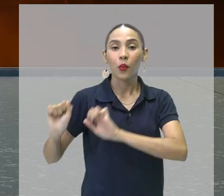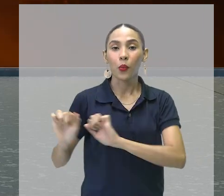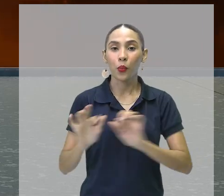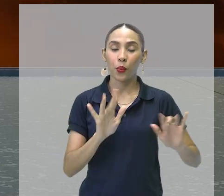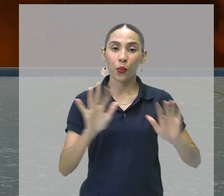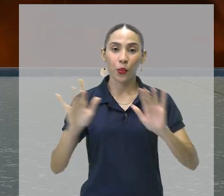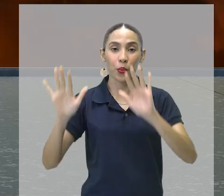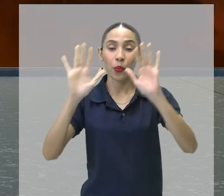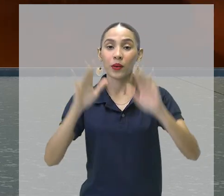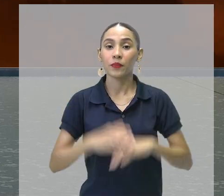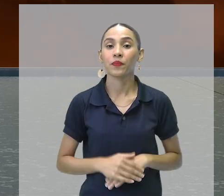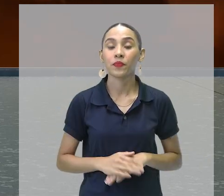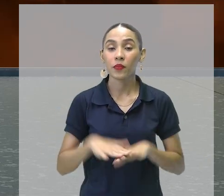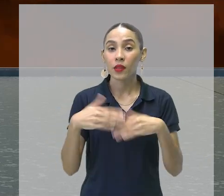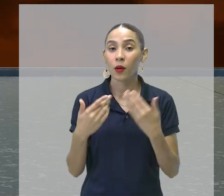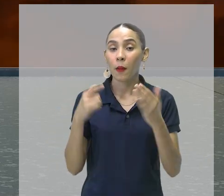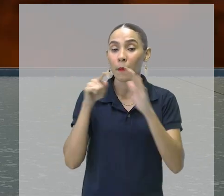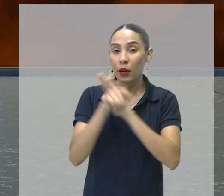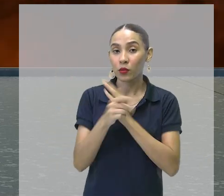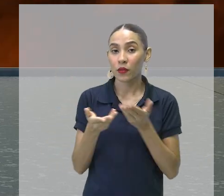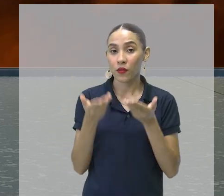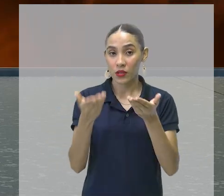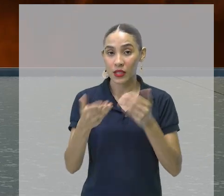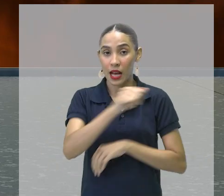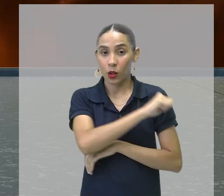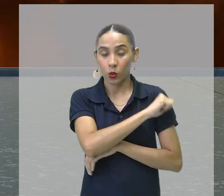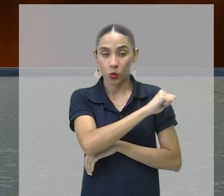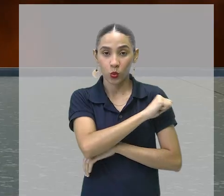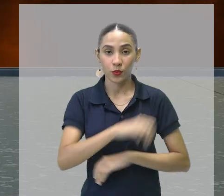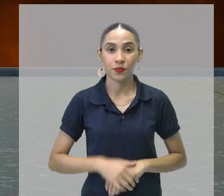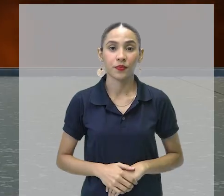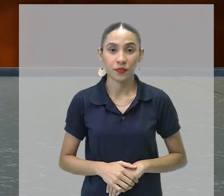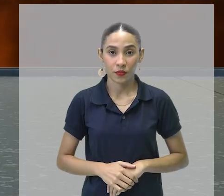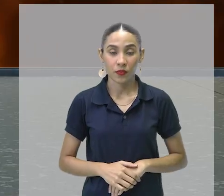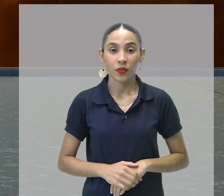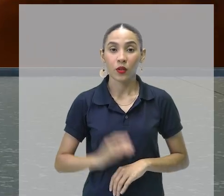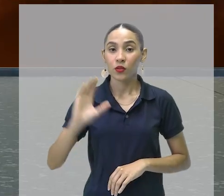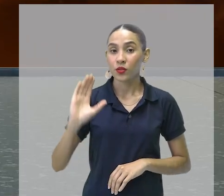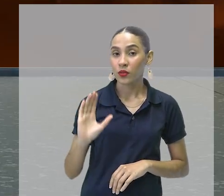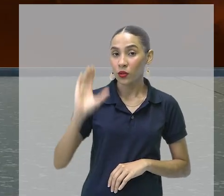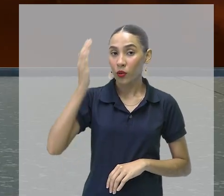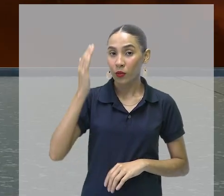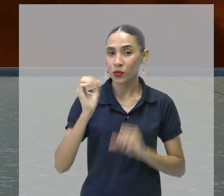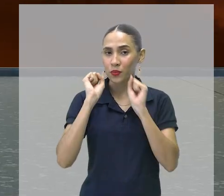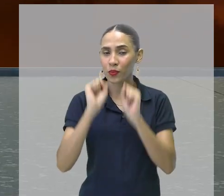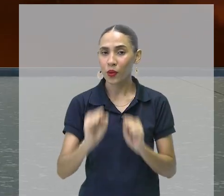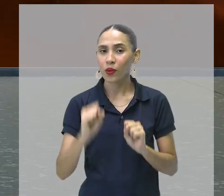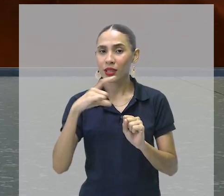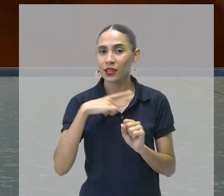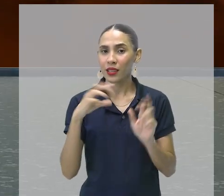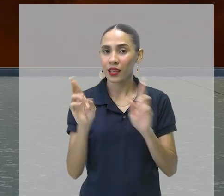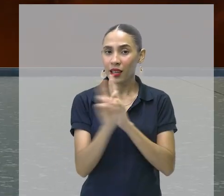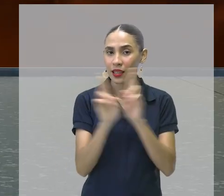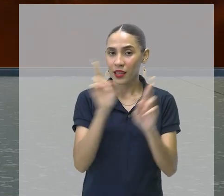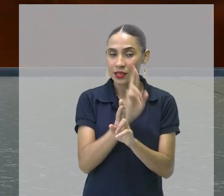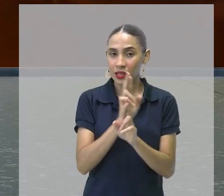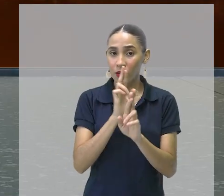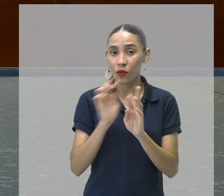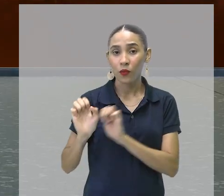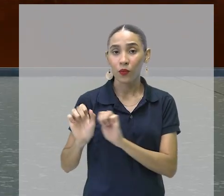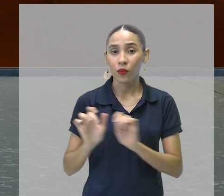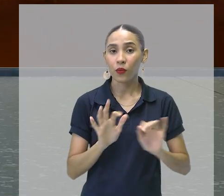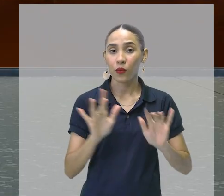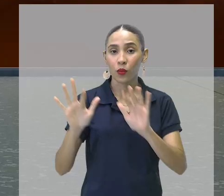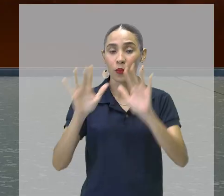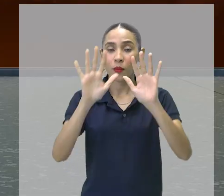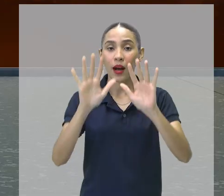as fumaças e faço o seguinte questionamento com você. Os fenômenos podem ter relação